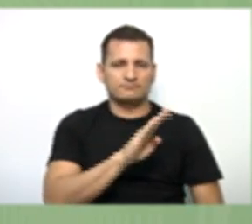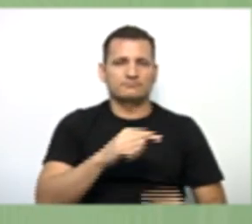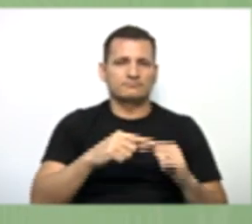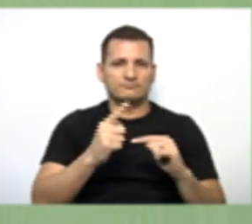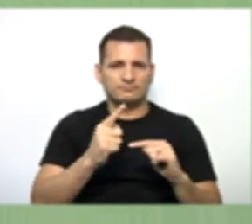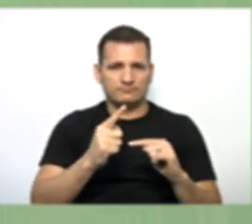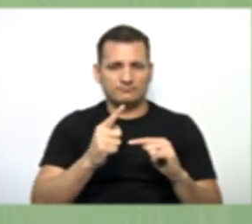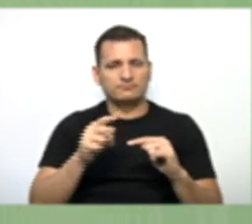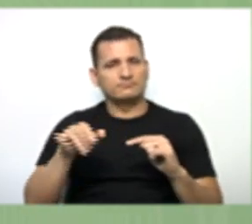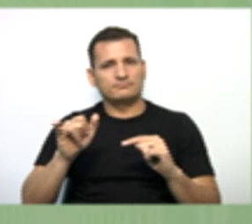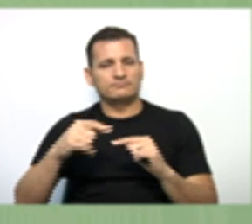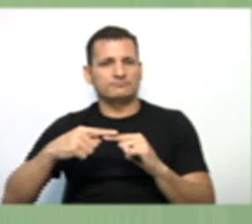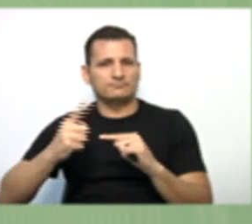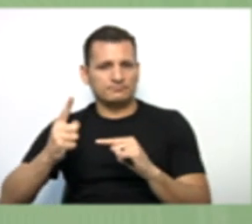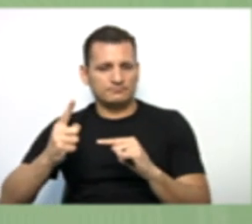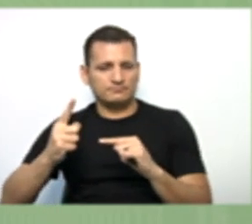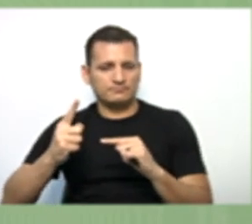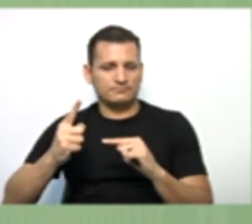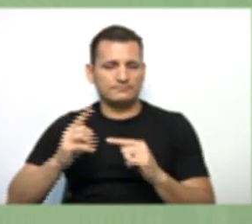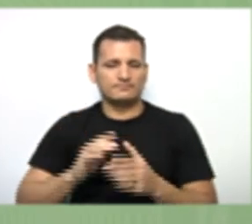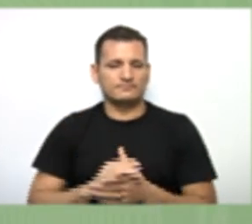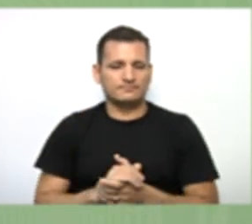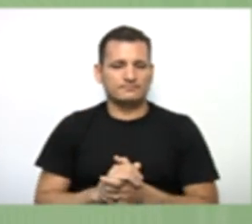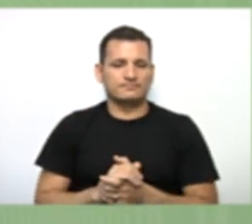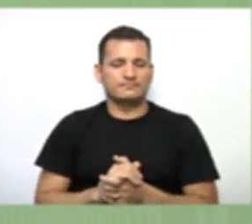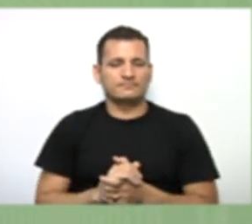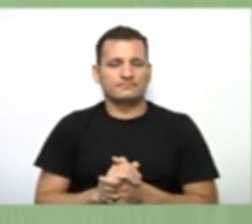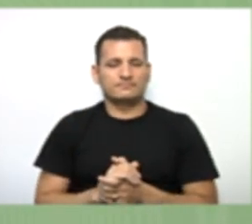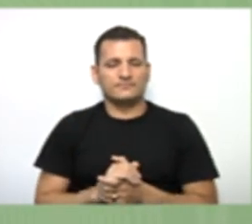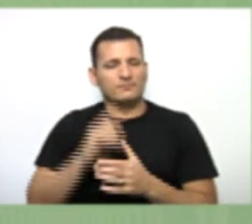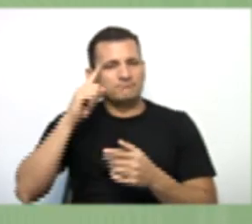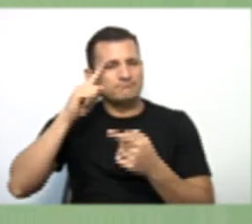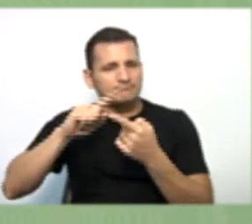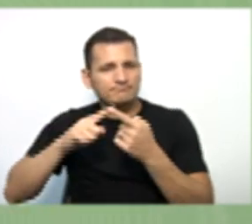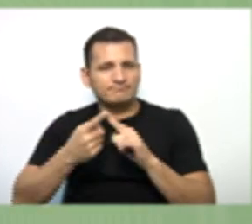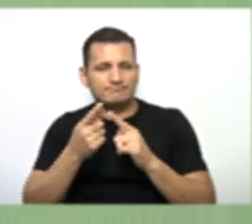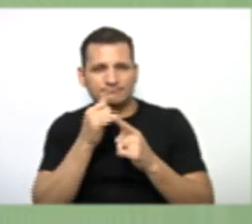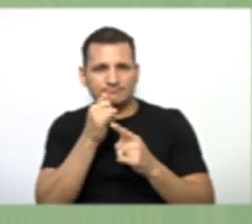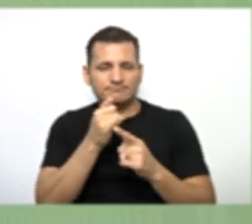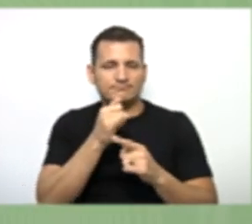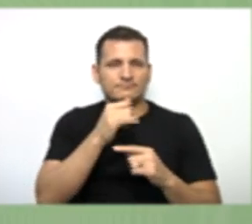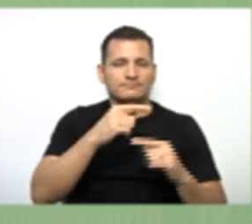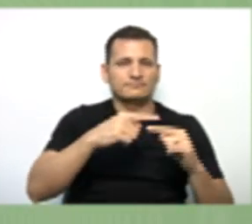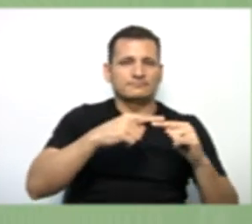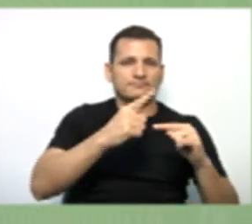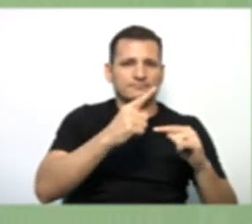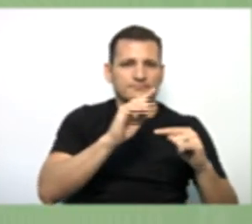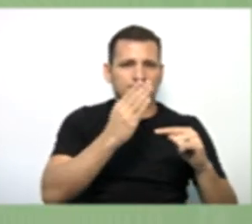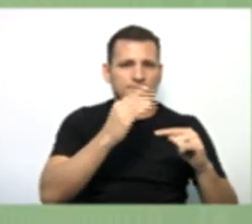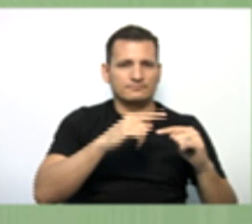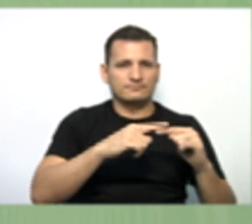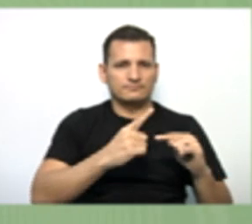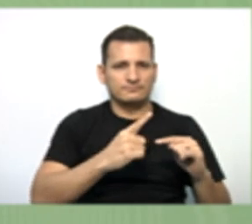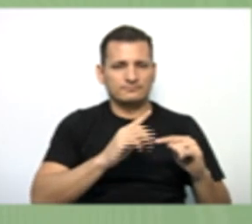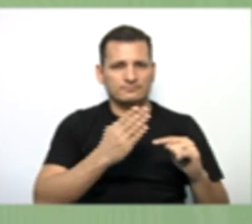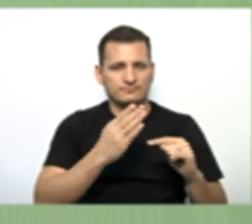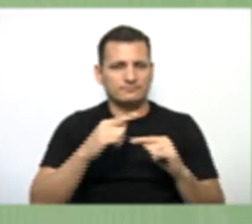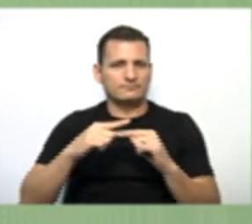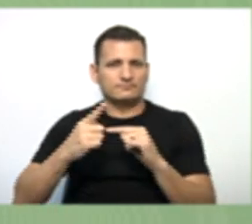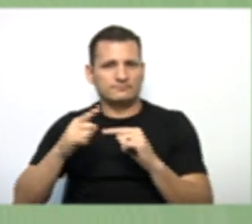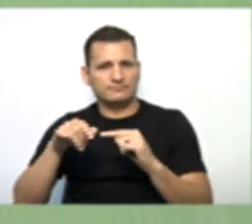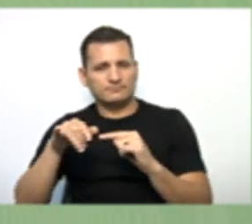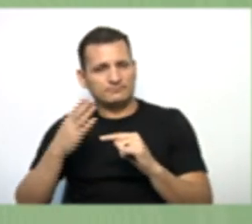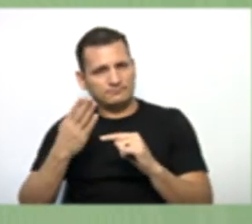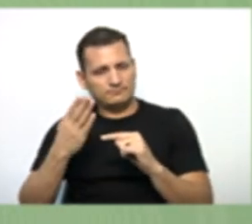o Y vai estar desligado. Mas vamos falar da maneira lógica? Se o A for falso e o B for falso, o Y for falso.